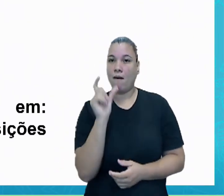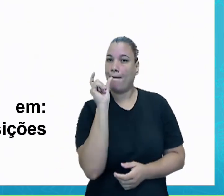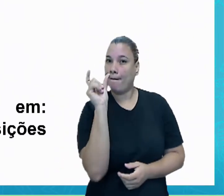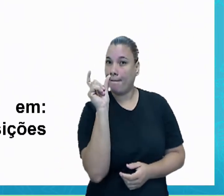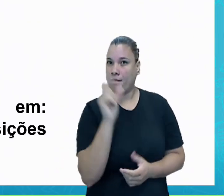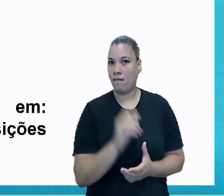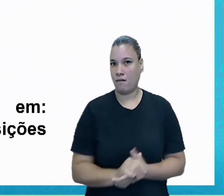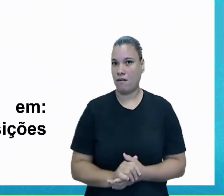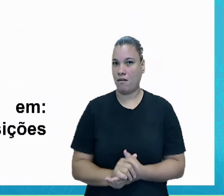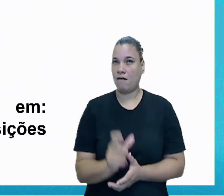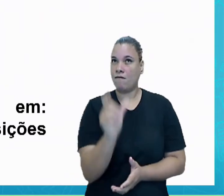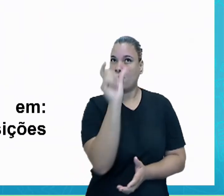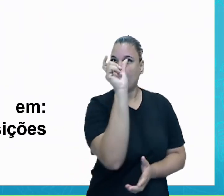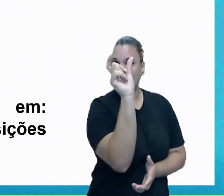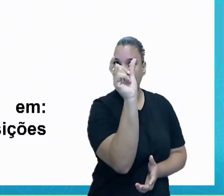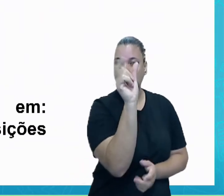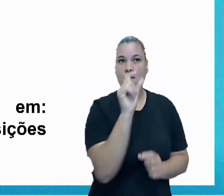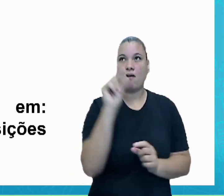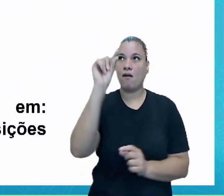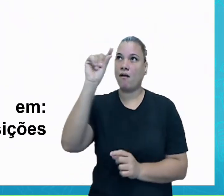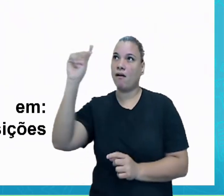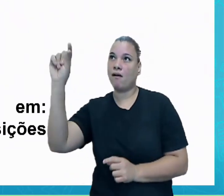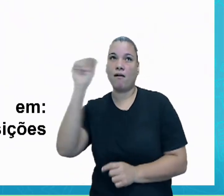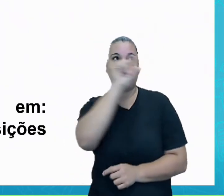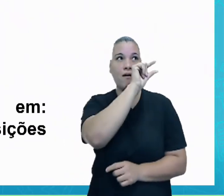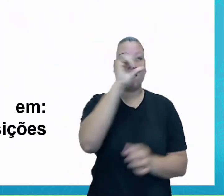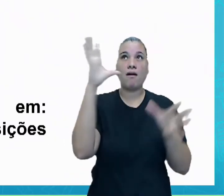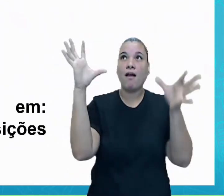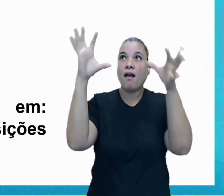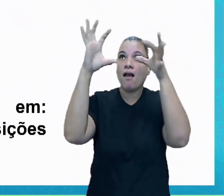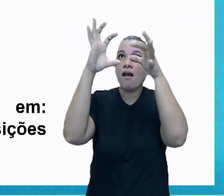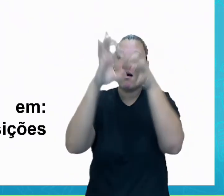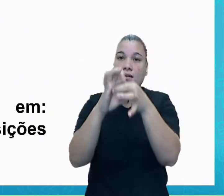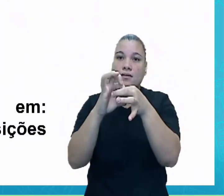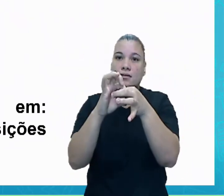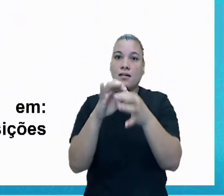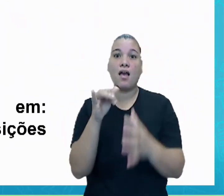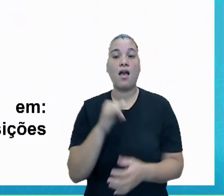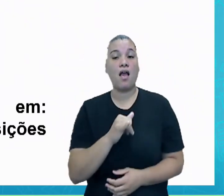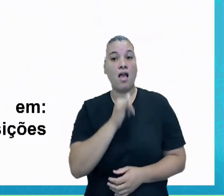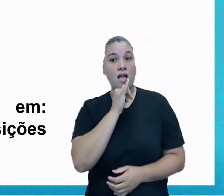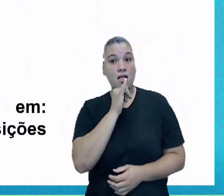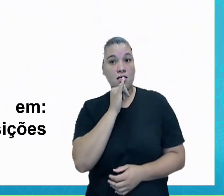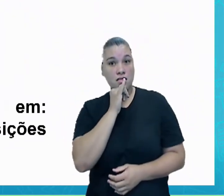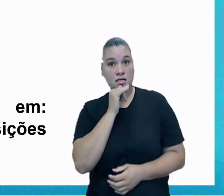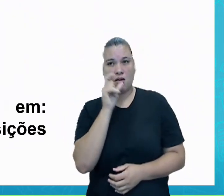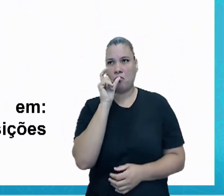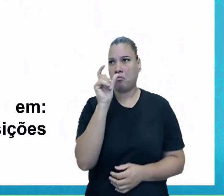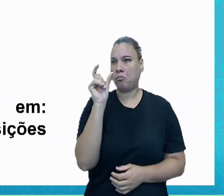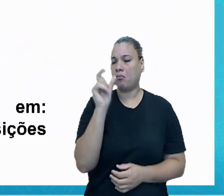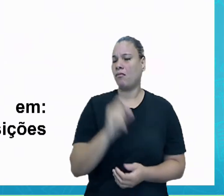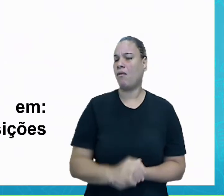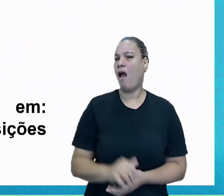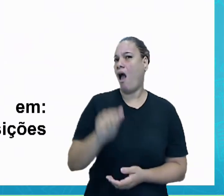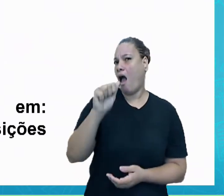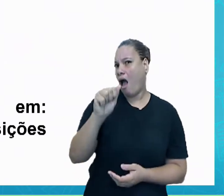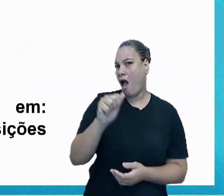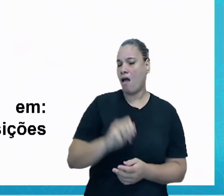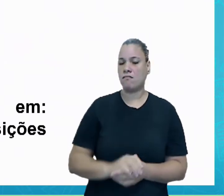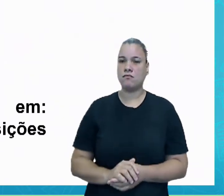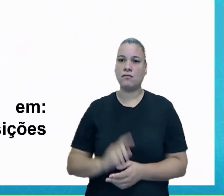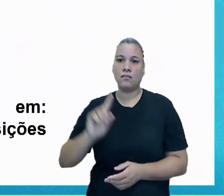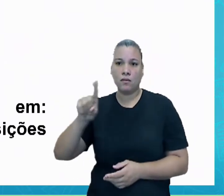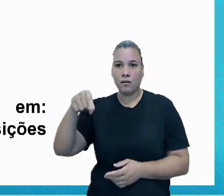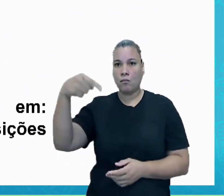que liga dois elementos da oração, tais como a, após e para.